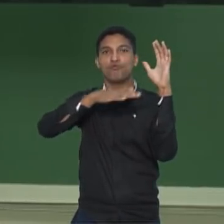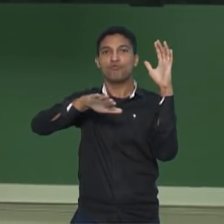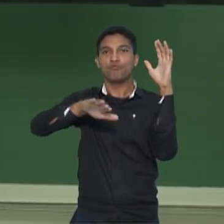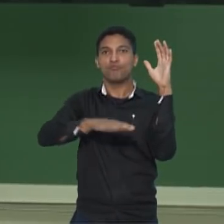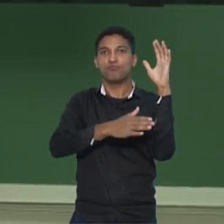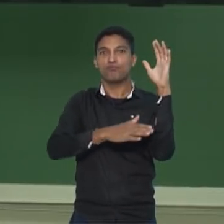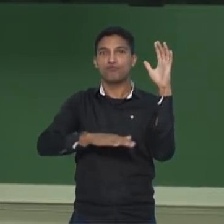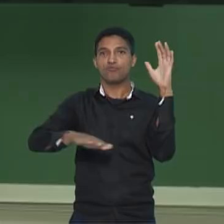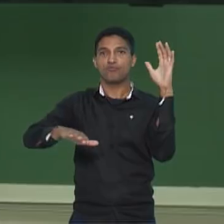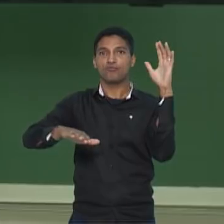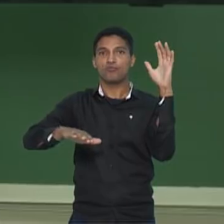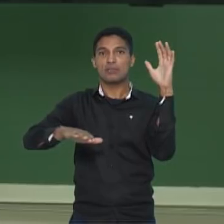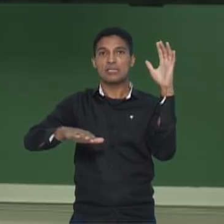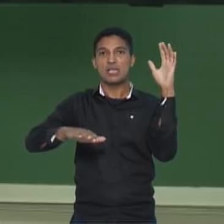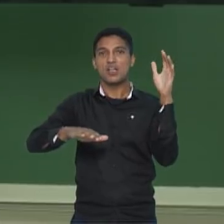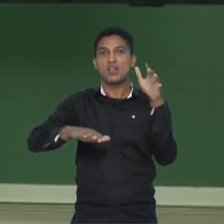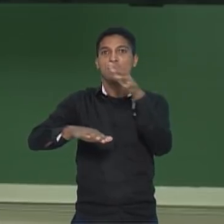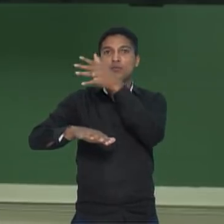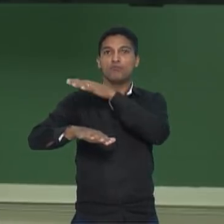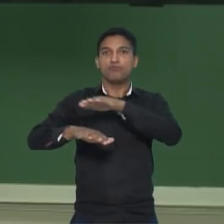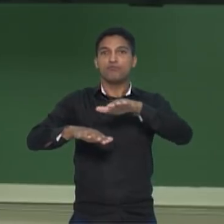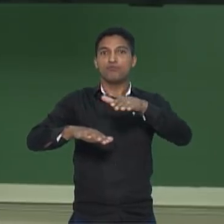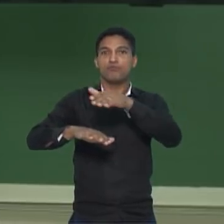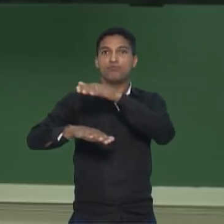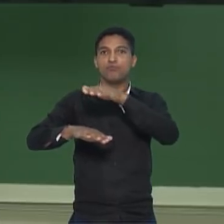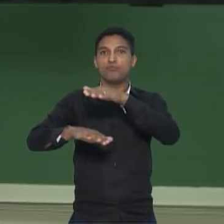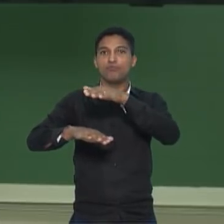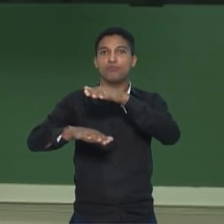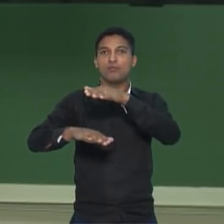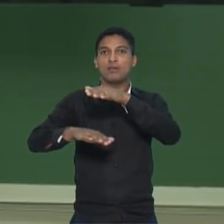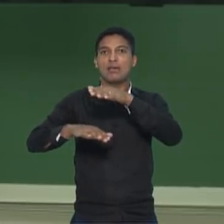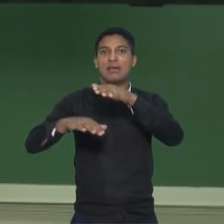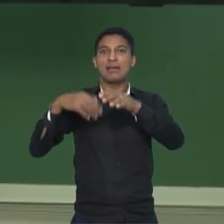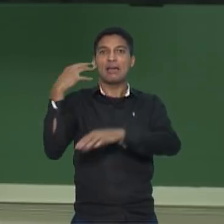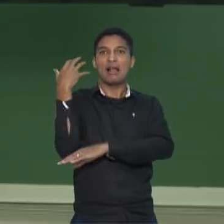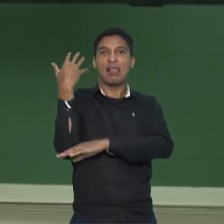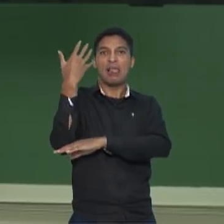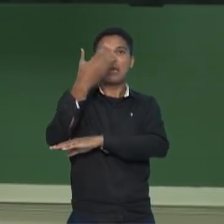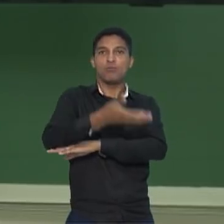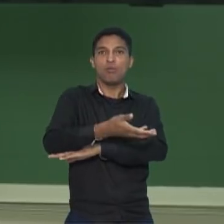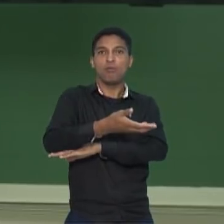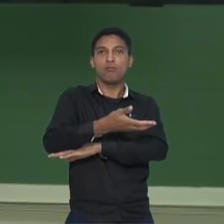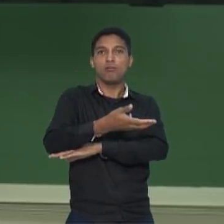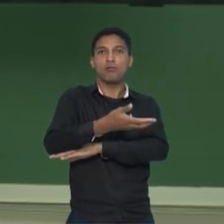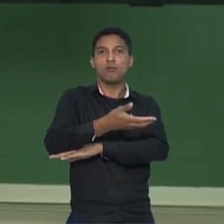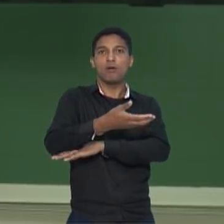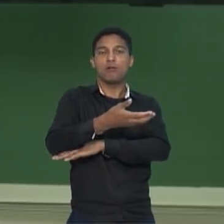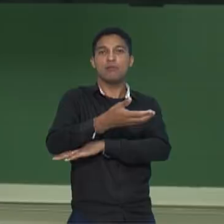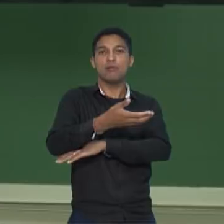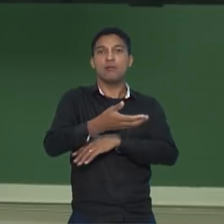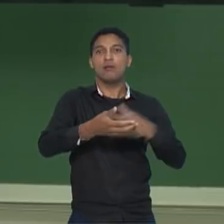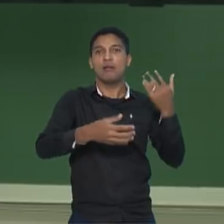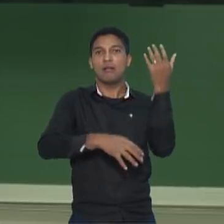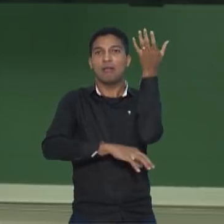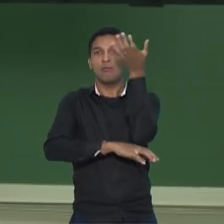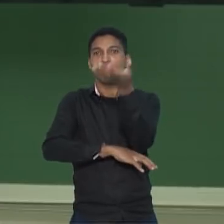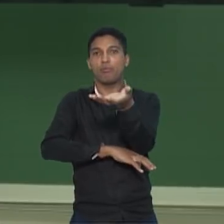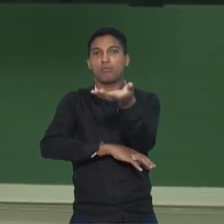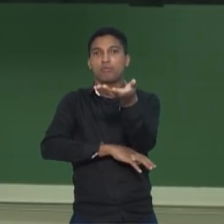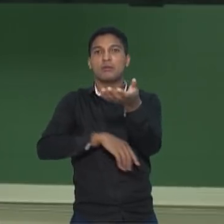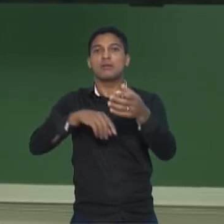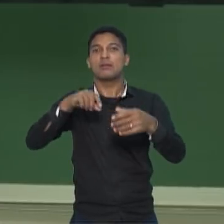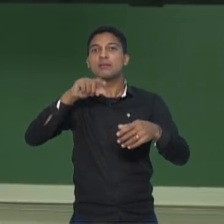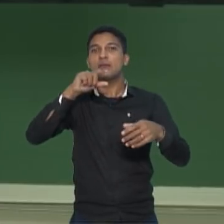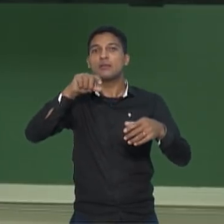camada de folhas, galhos, ou até o animalzinho, o passarinho, ele vai fazer